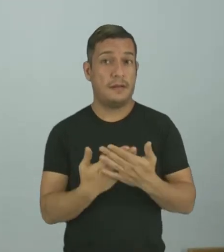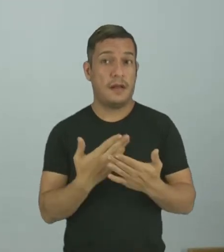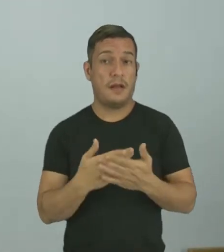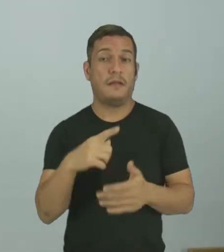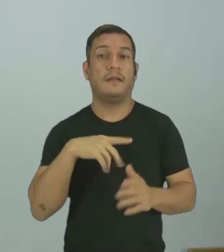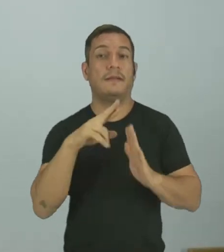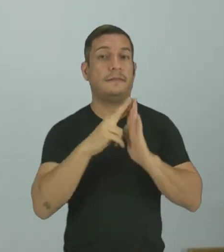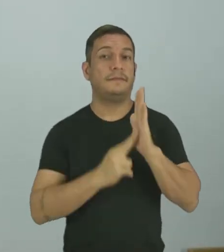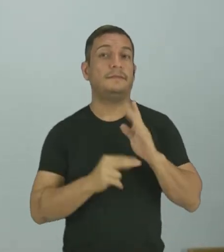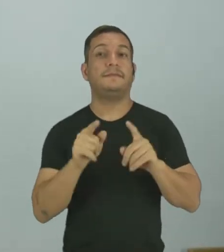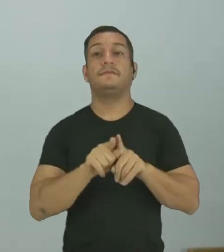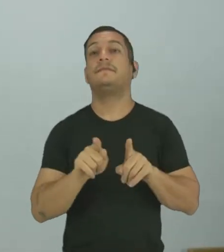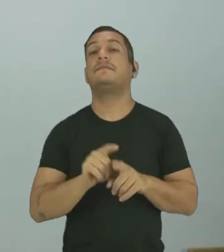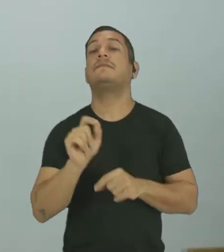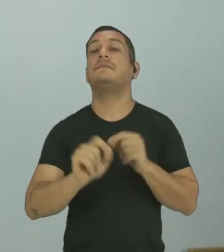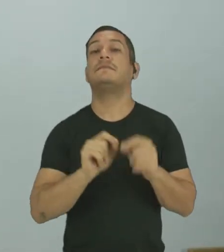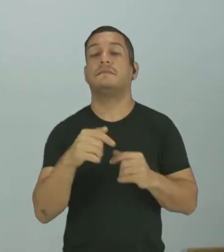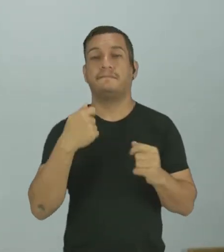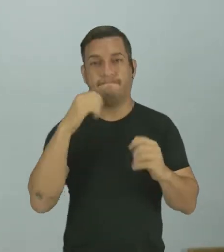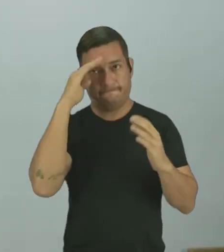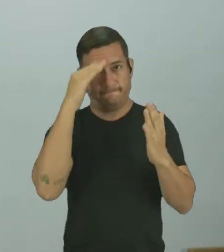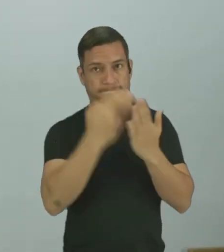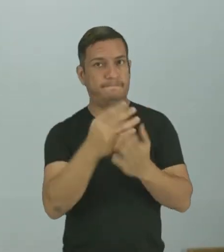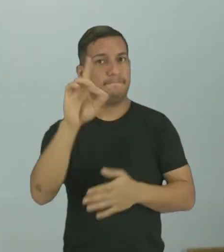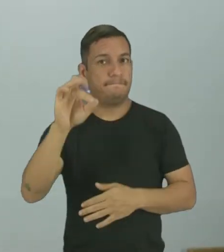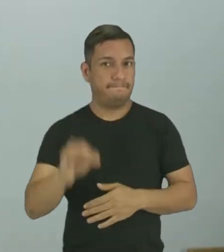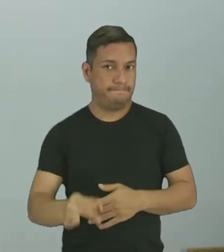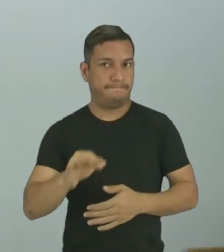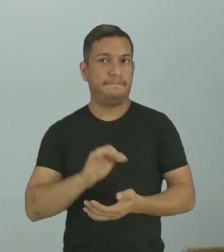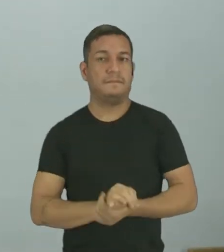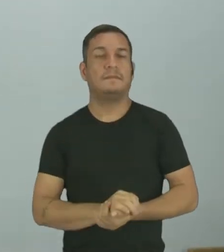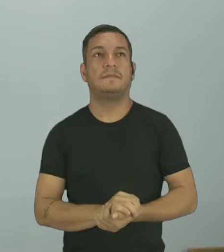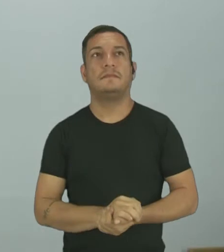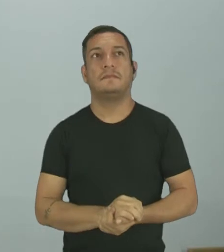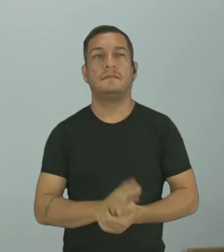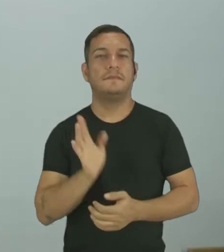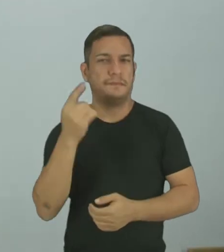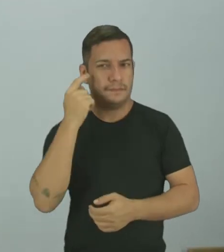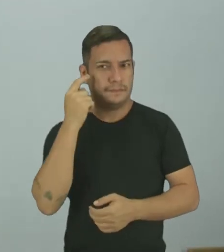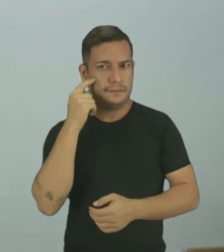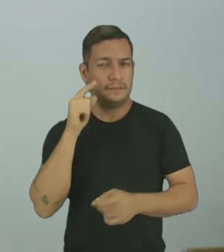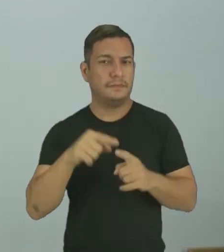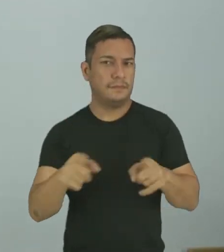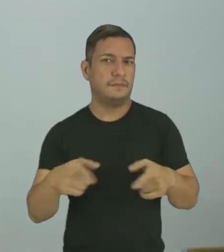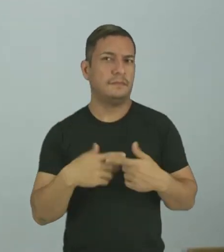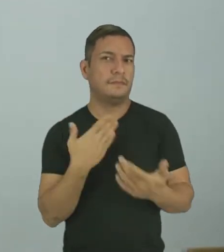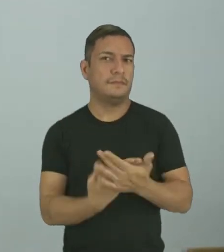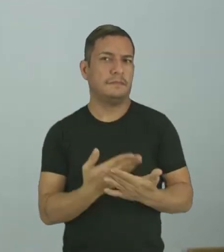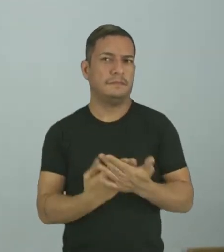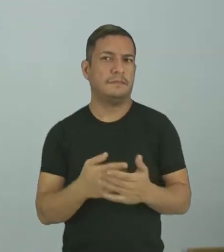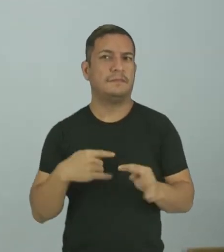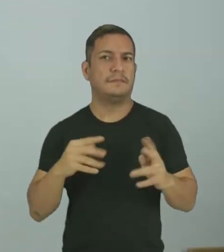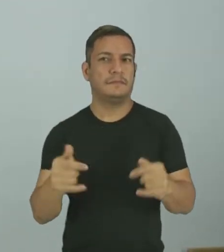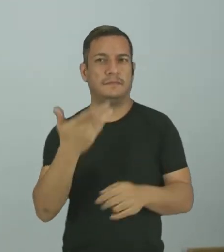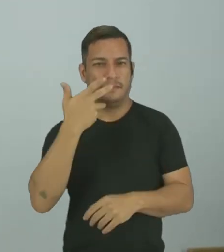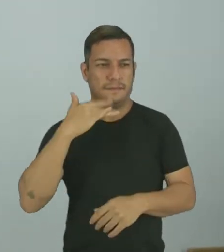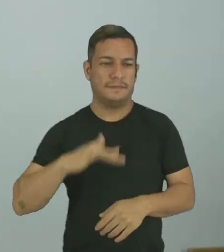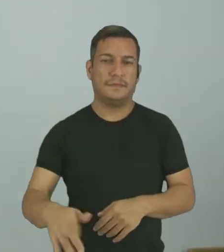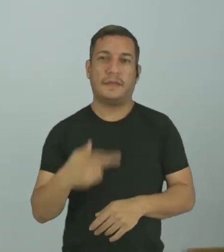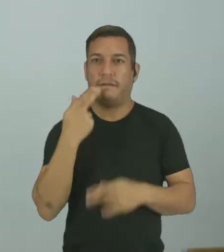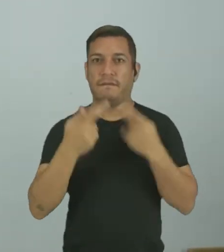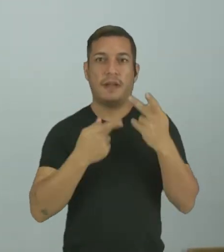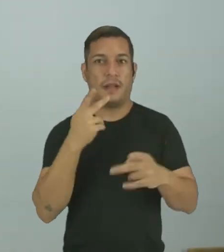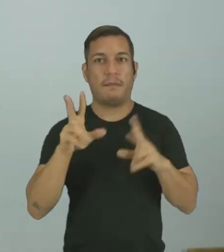as regrinhas devem ser seguidas bem direitinho. Já pensou se na sala de aula todas as crianças falassem ao